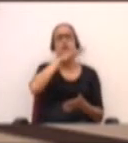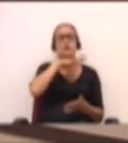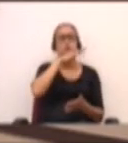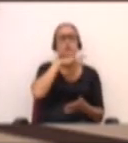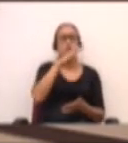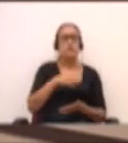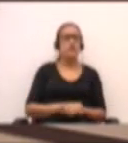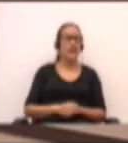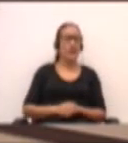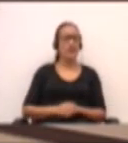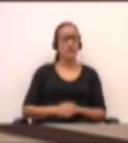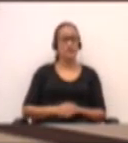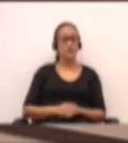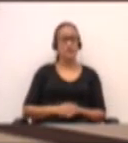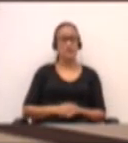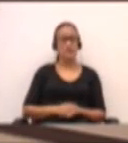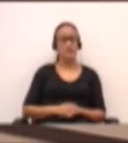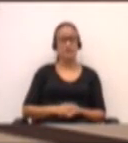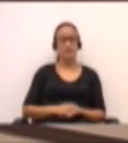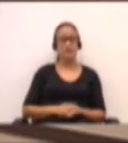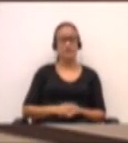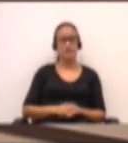Tigrão.